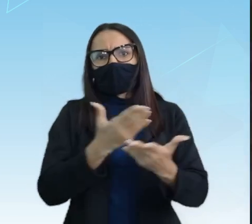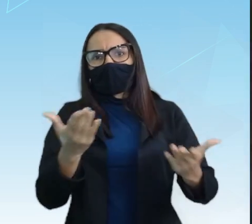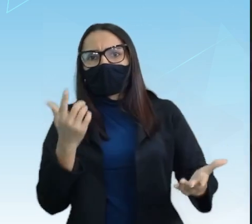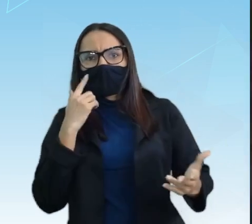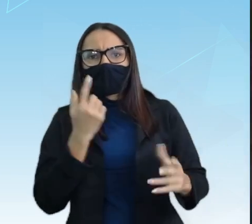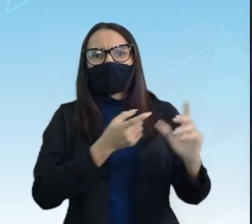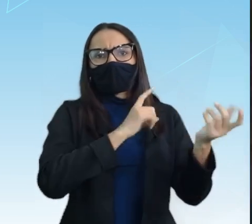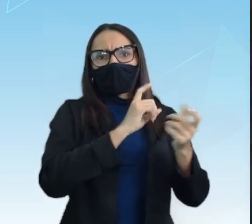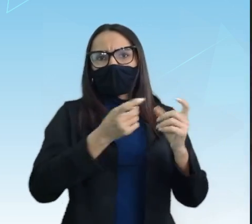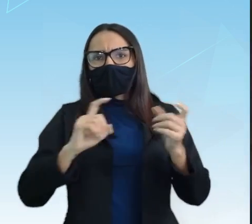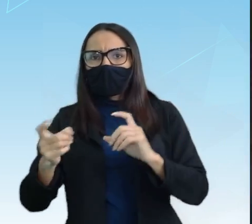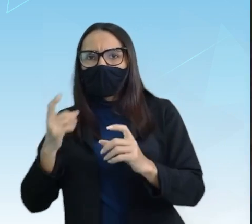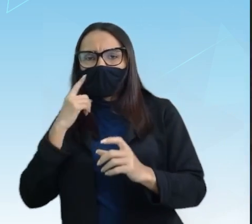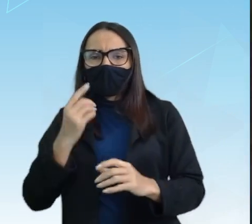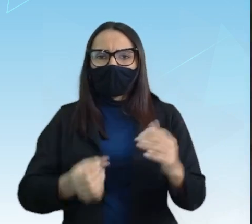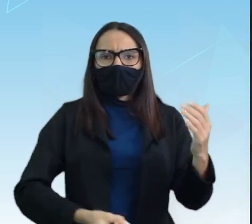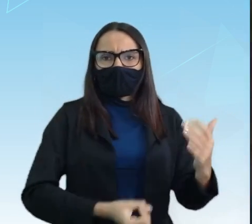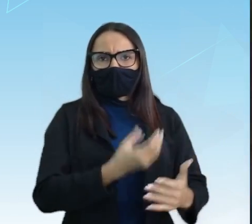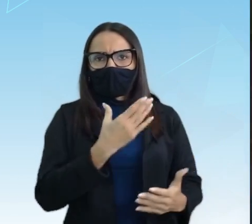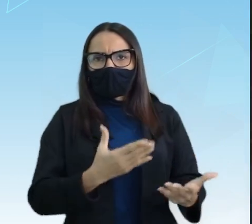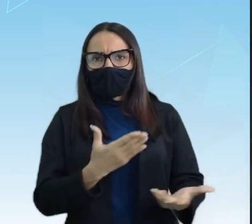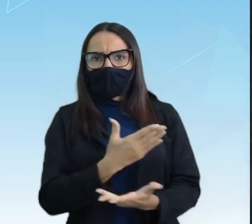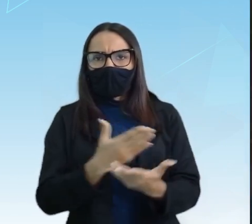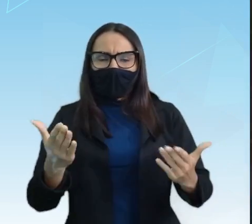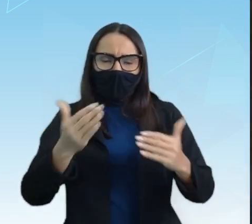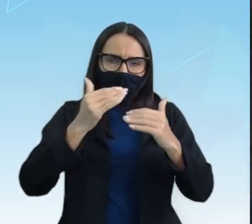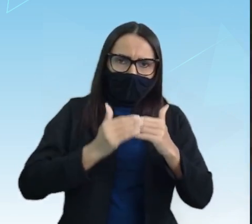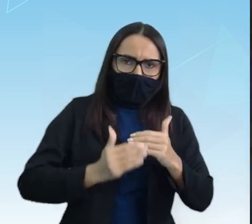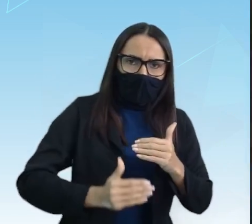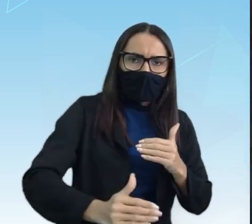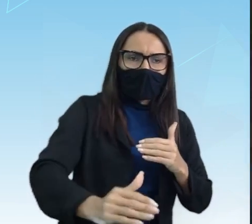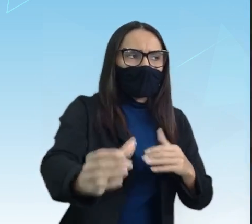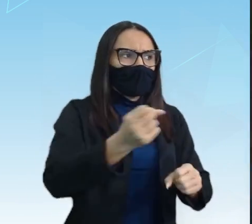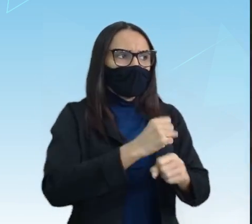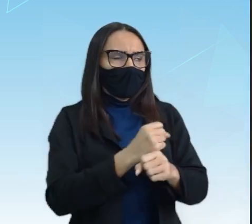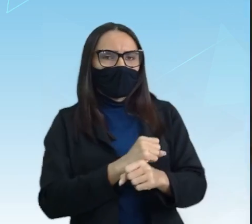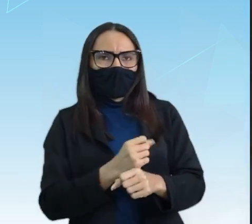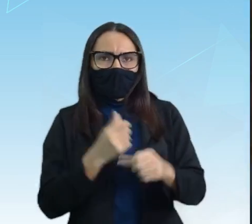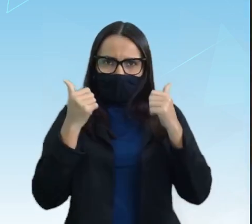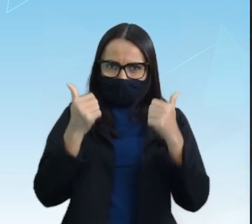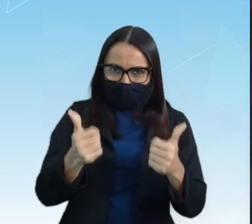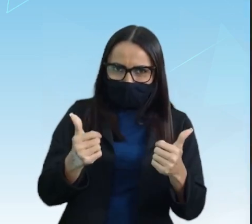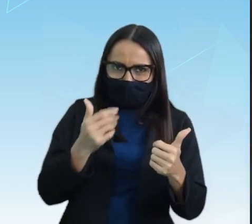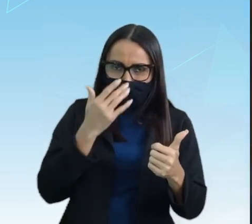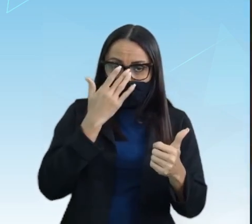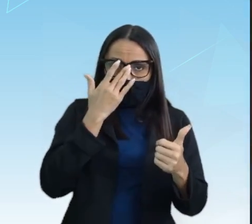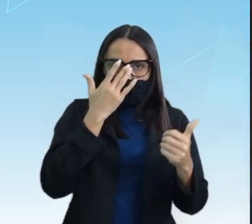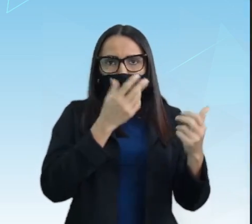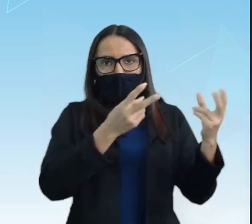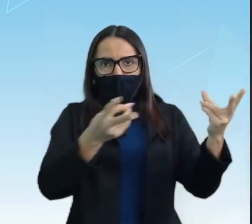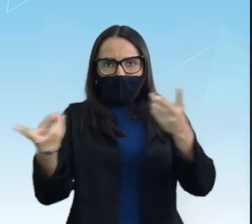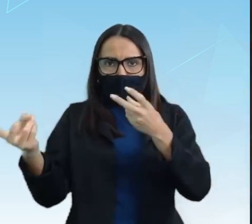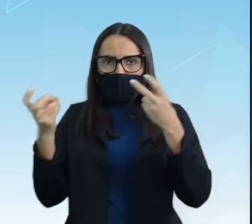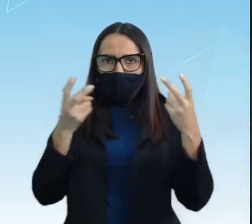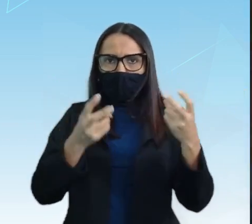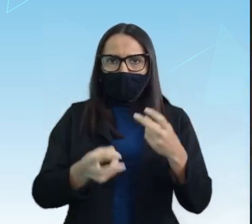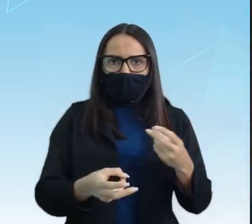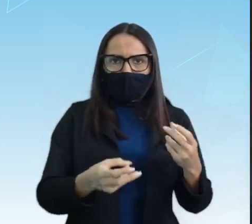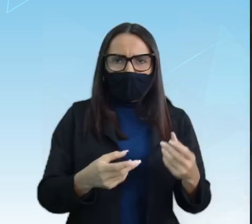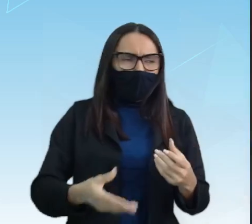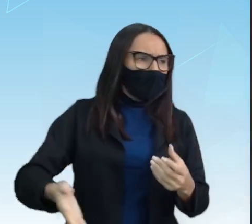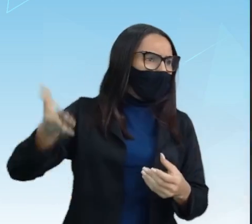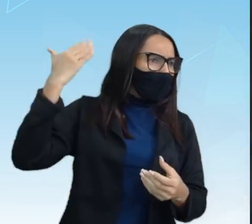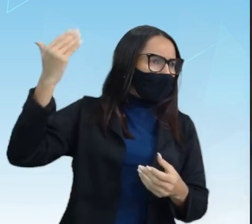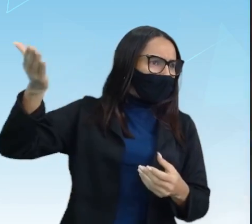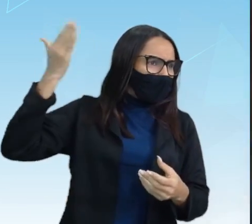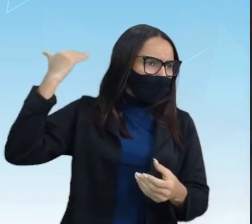cultivos e ainda da criação de animais ao longo desses anos, né? Mas que eu tô com de gente, perceberam? Veio lá de trás, lá